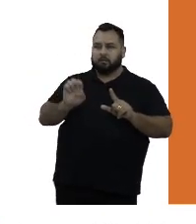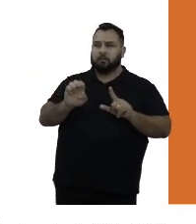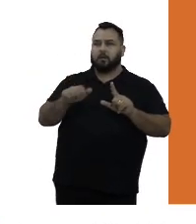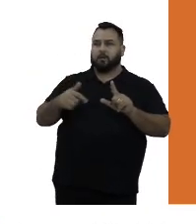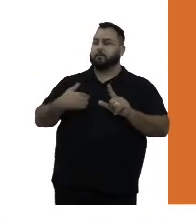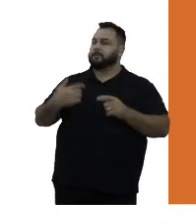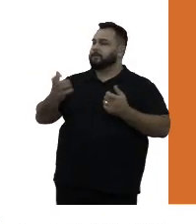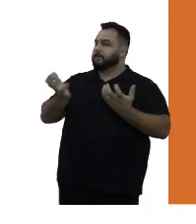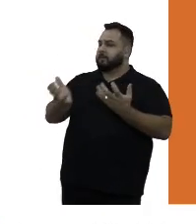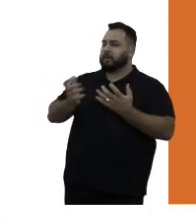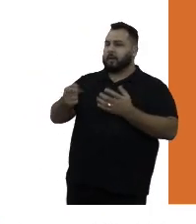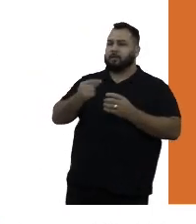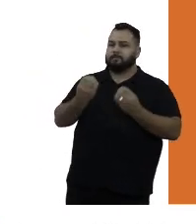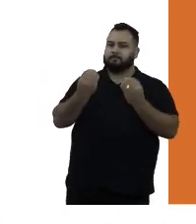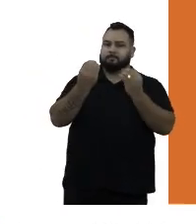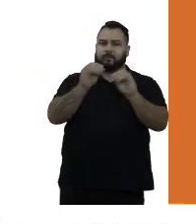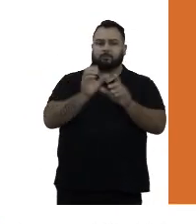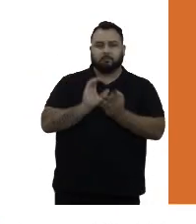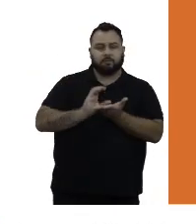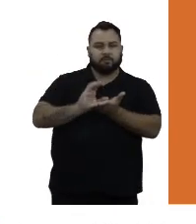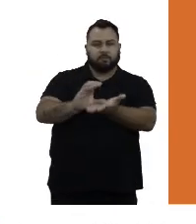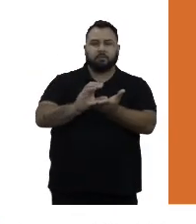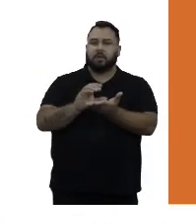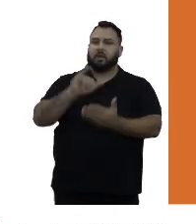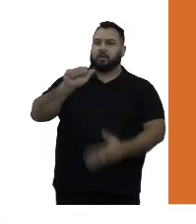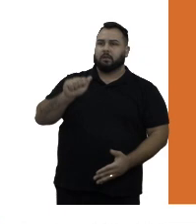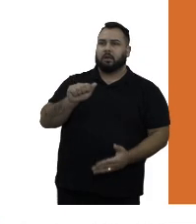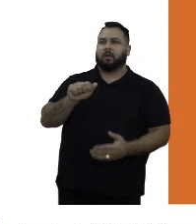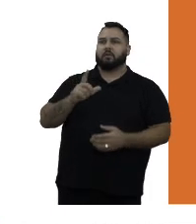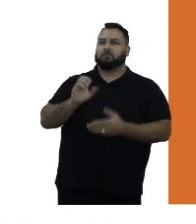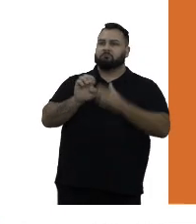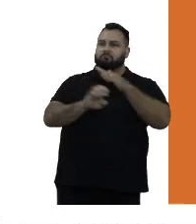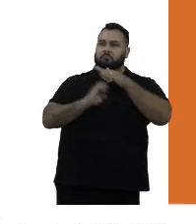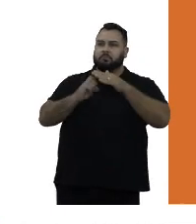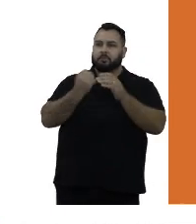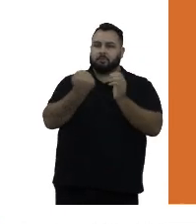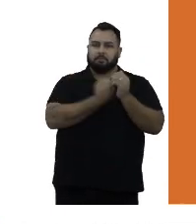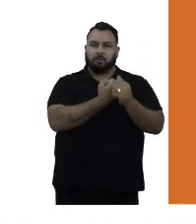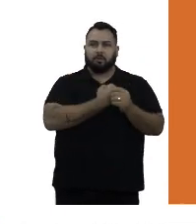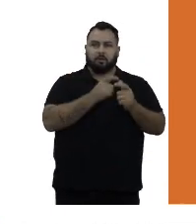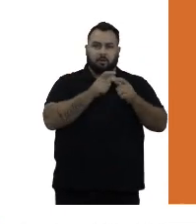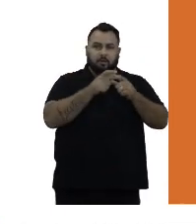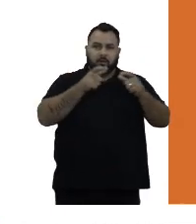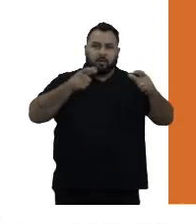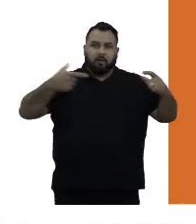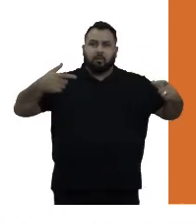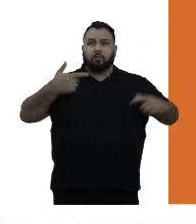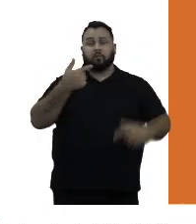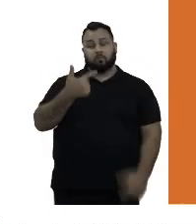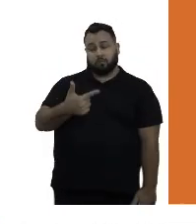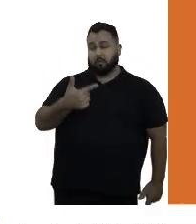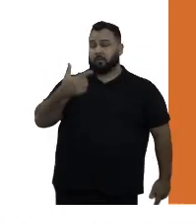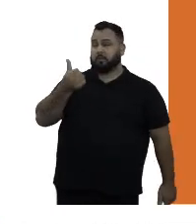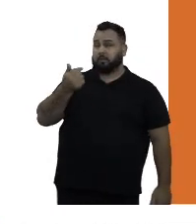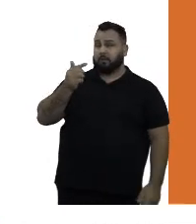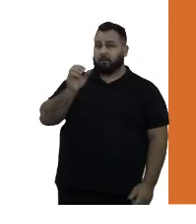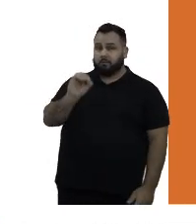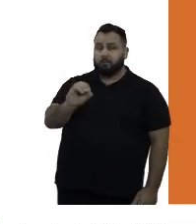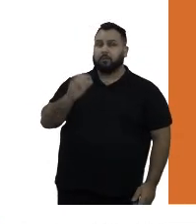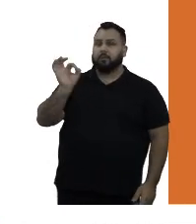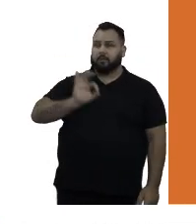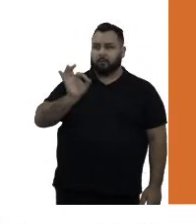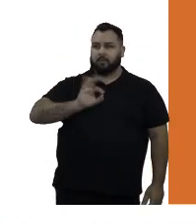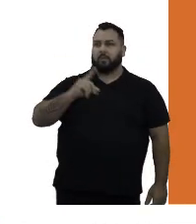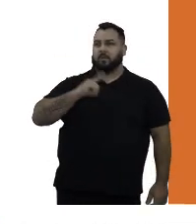pretendem investir em inteligência artificial. O número de empresas que adotam inteligência artificial cresceu 270%. Então tem um